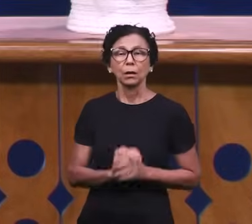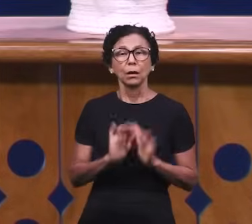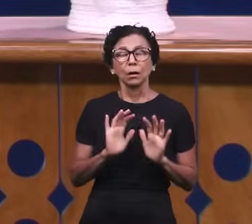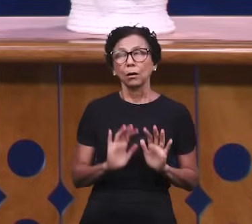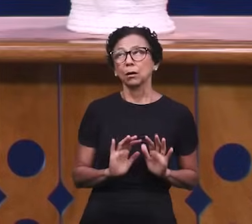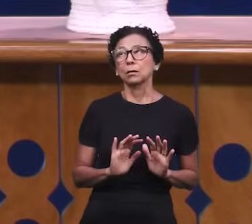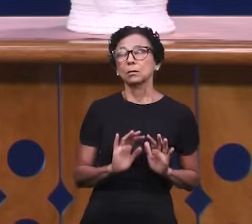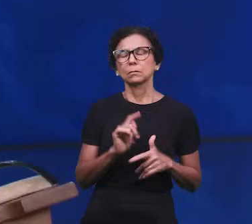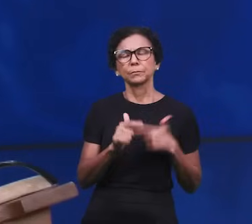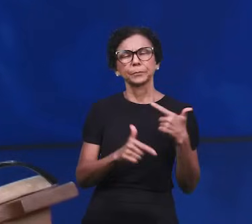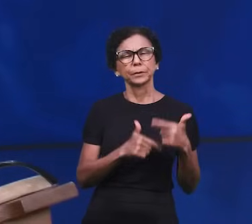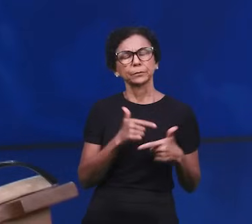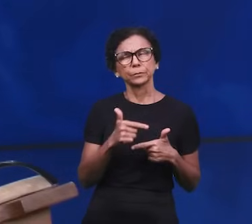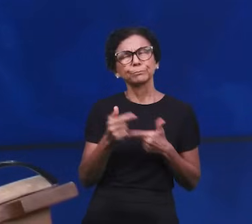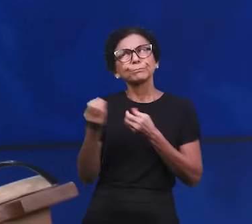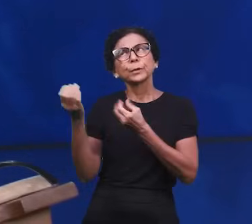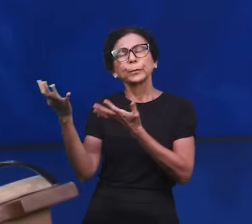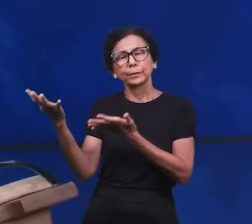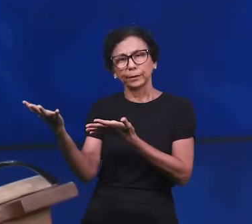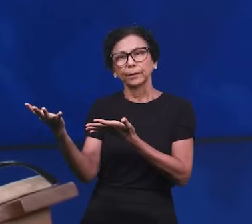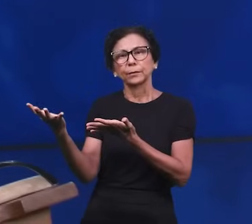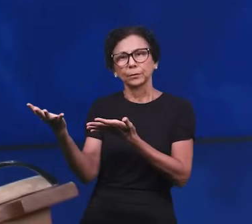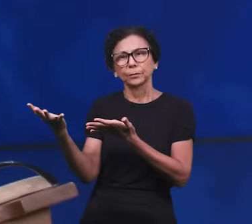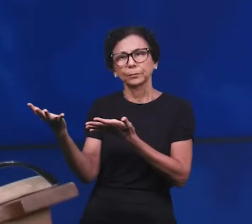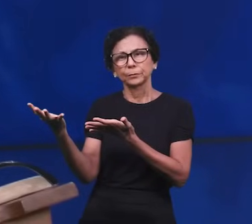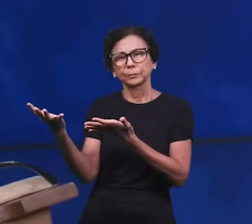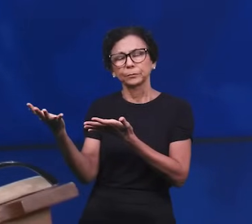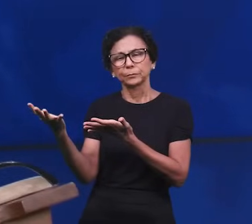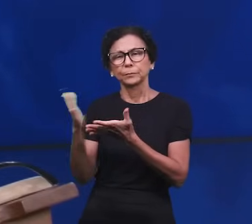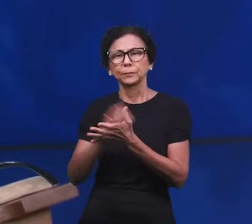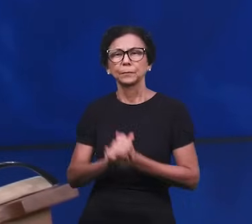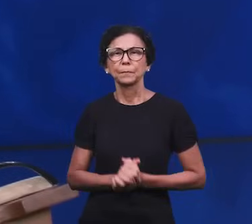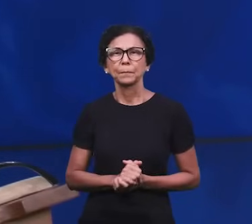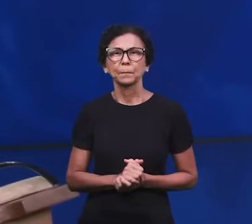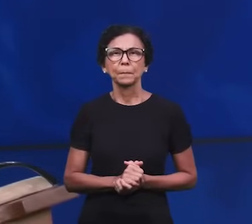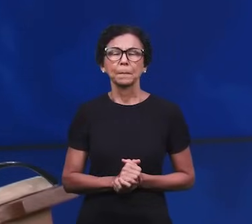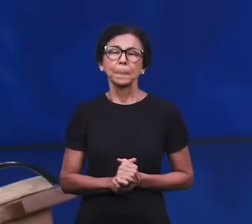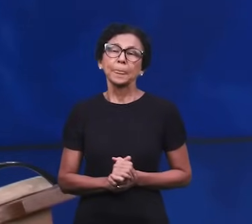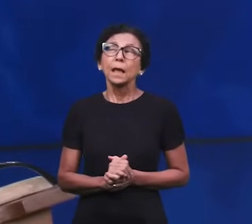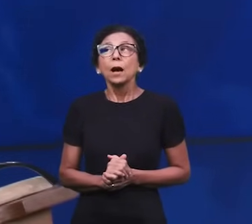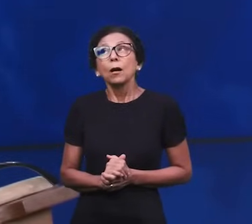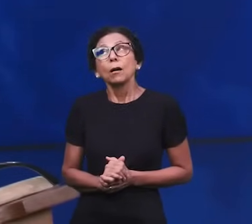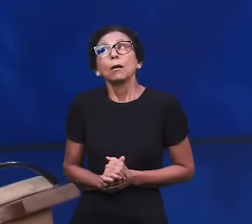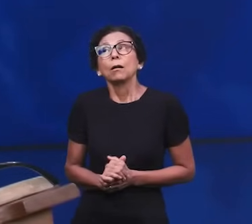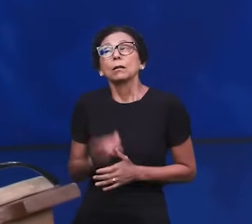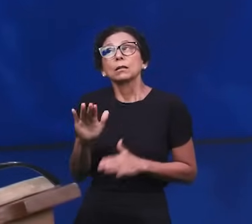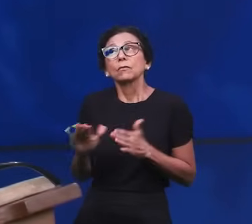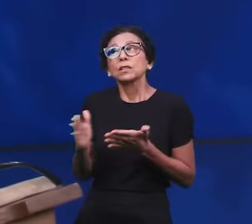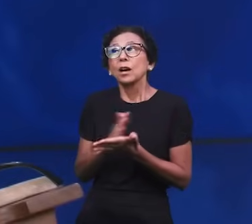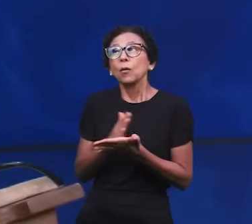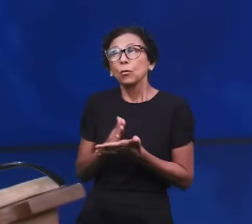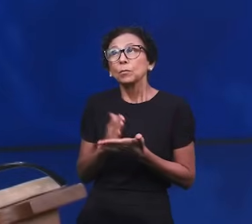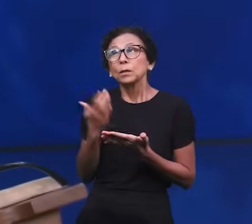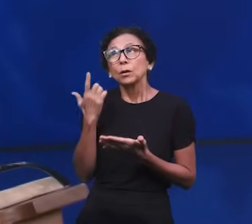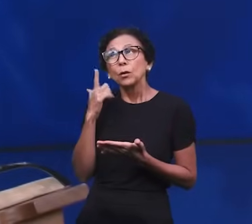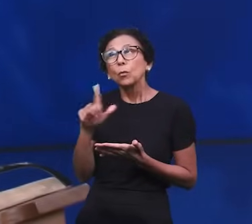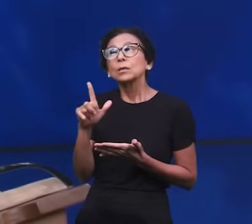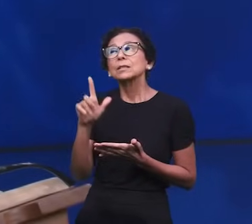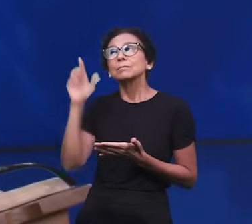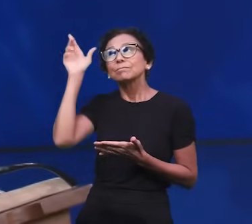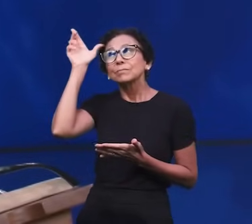Senhor. As minhas lutas estão aqui diante do teu altar. estão todos aqui, Senhor. Aqui está minha dificuldade. Algumas, talvez, eu posso até